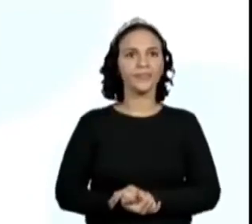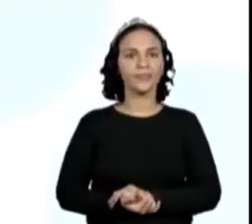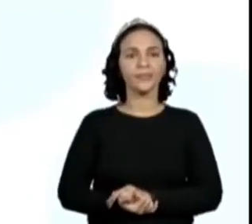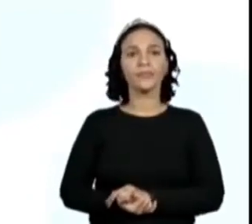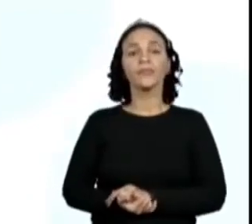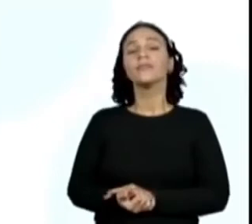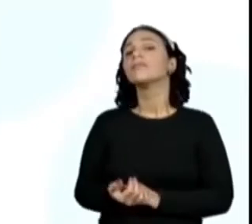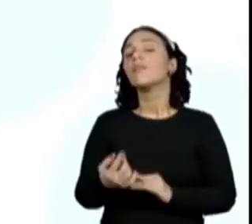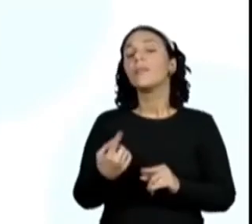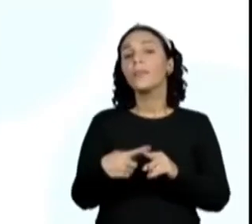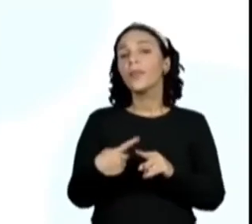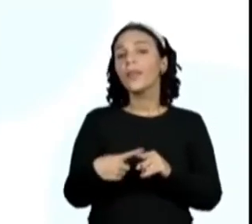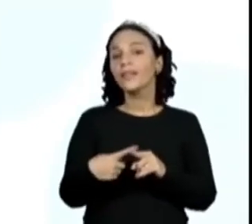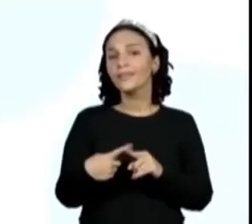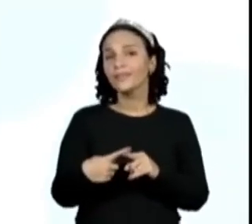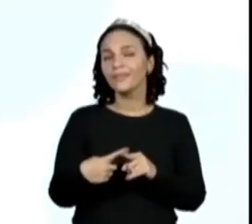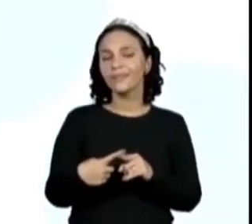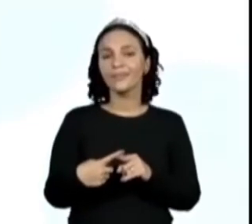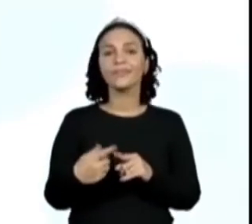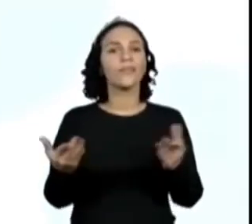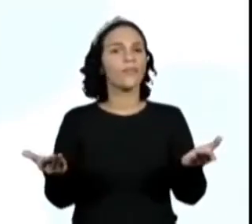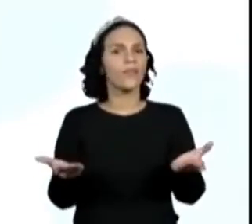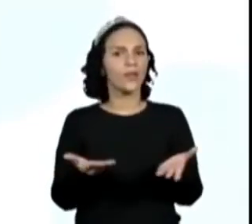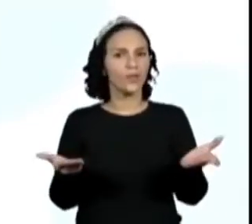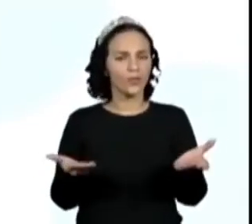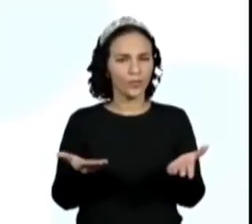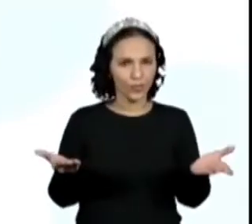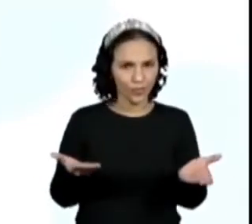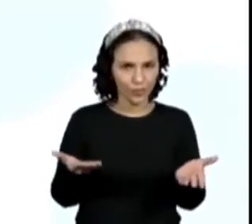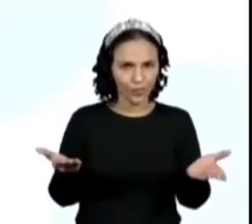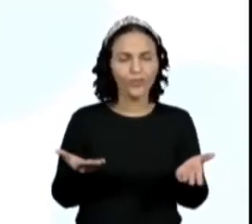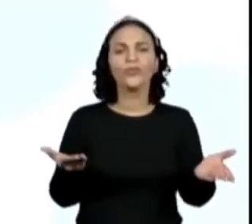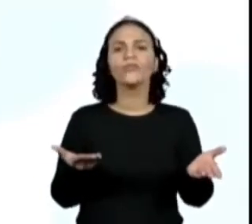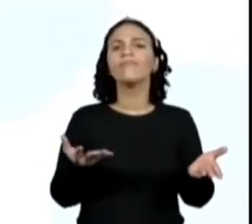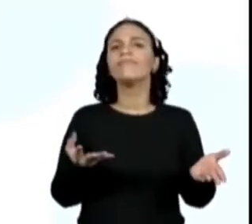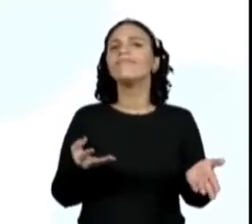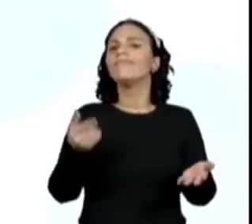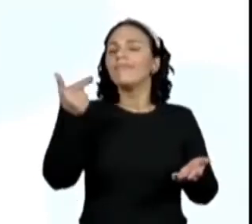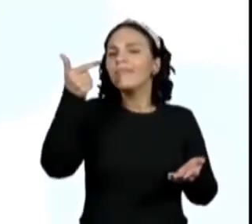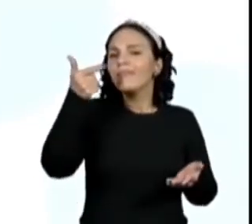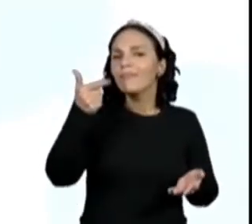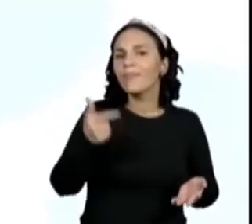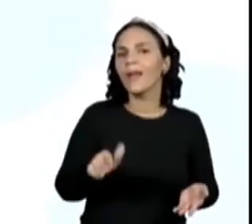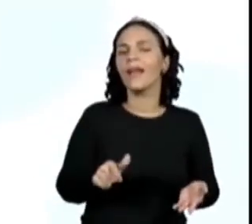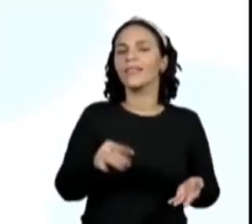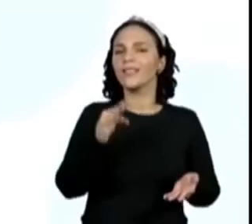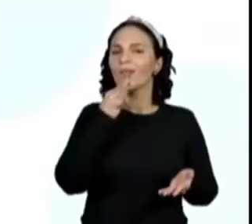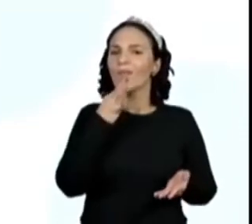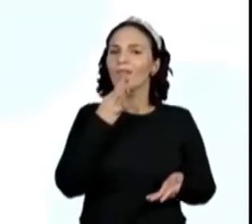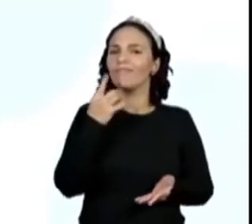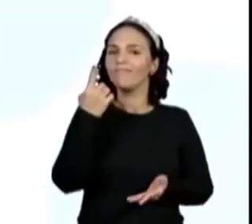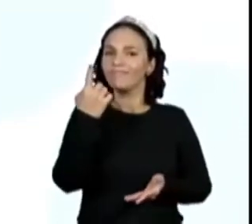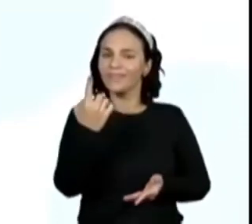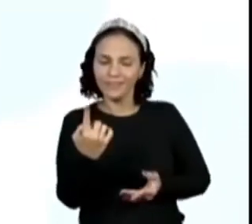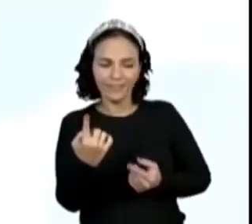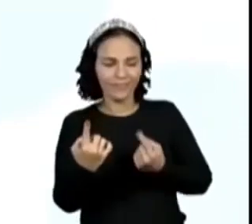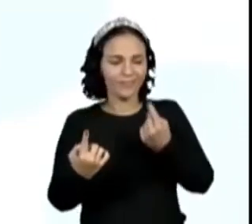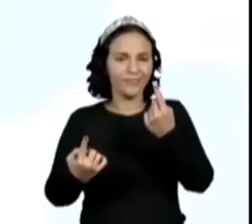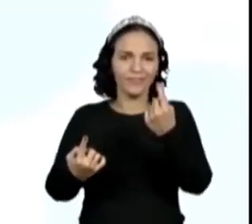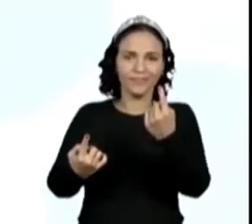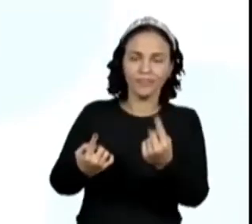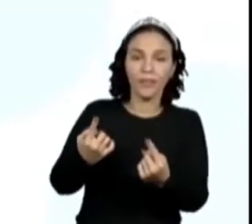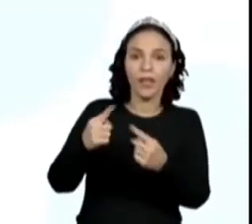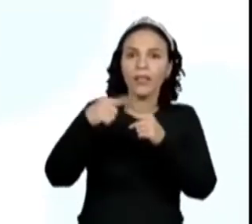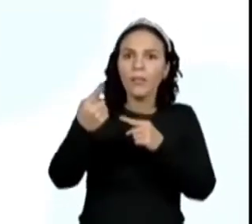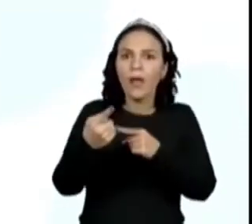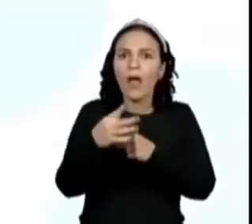porque, hoje, a gente vai começar a conhecer mais uma, e esse processo nosso vai. Daqui a pouco,